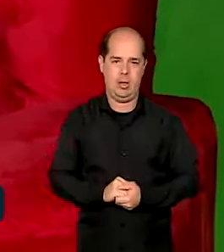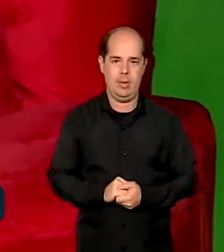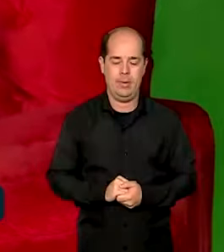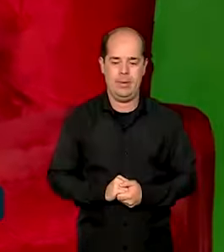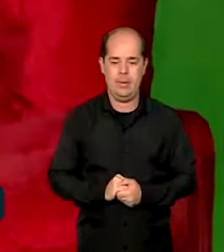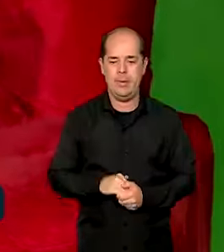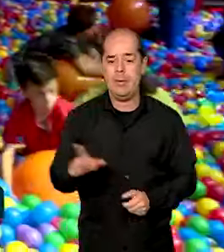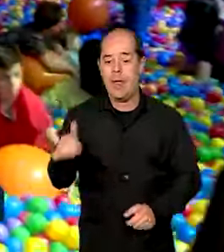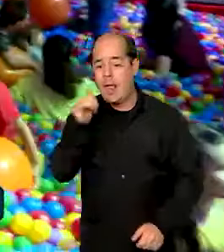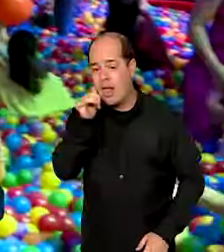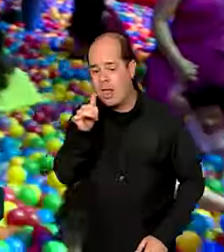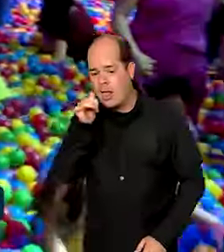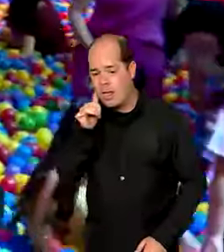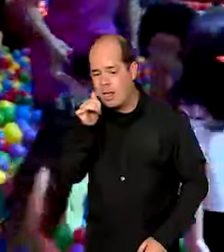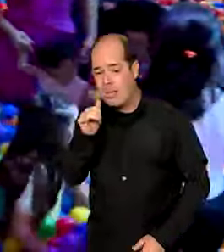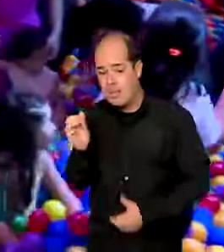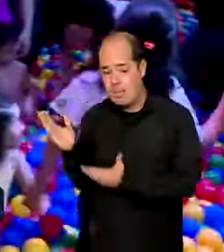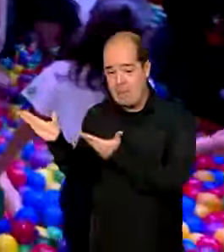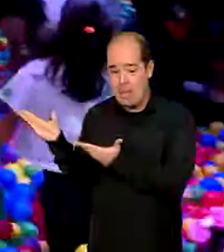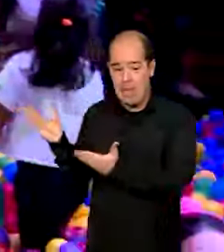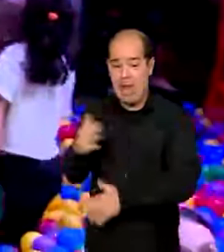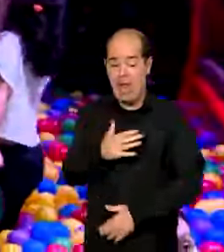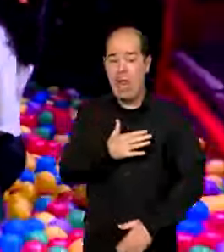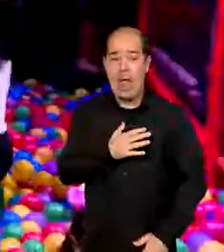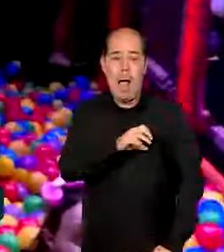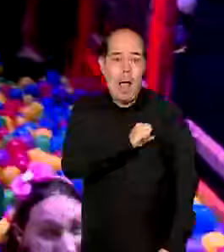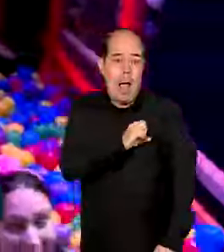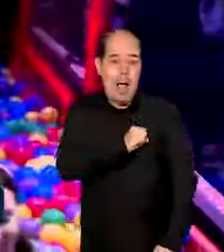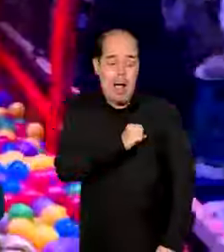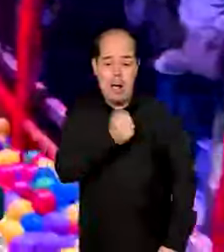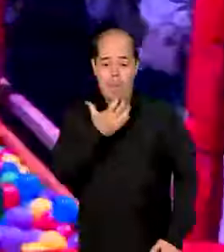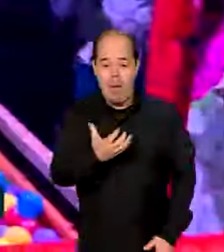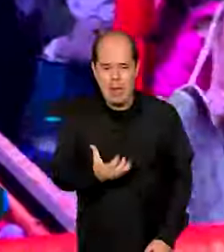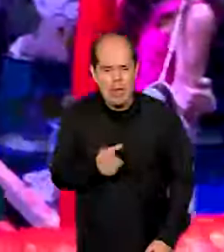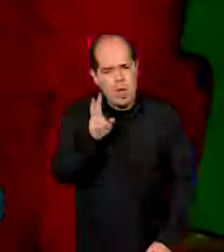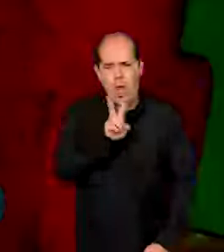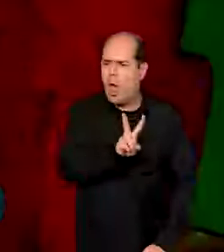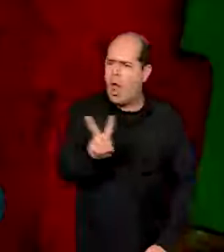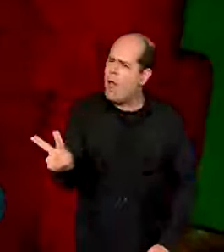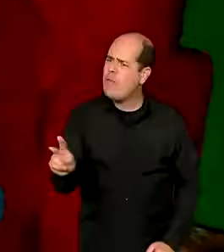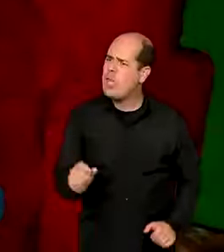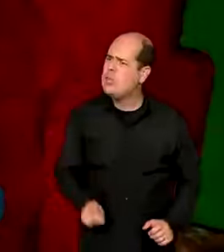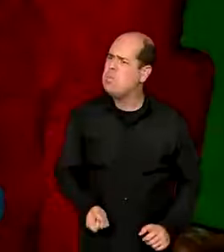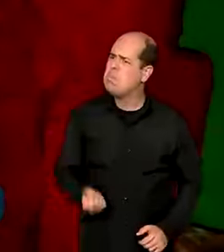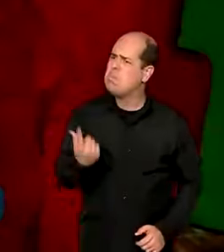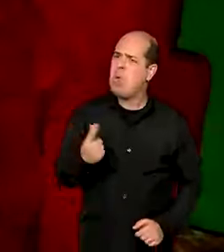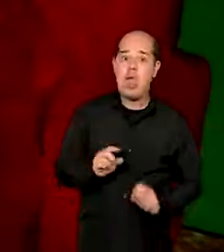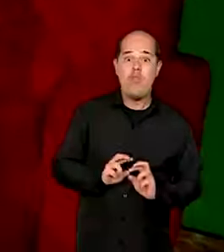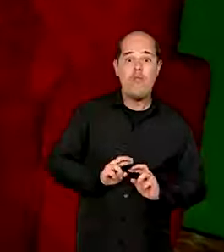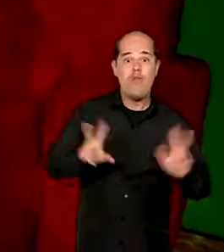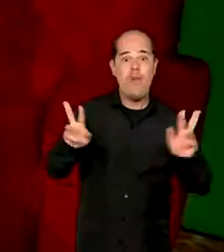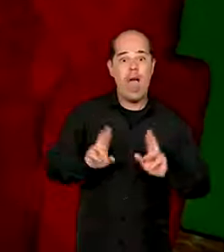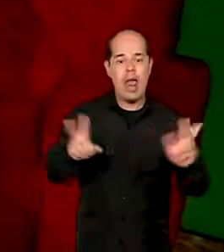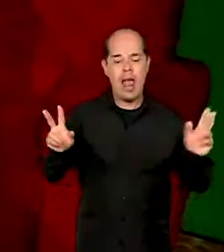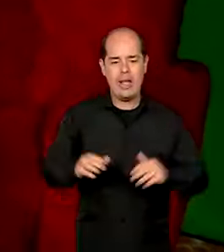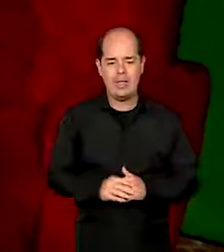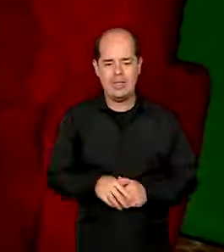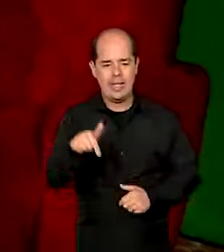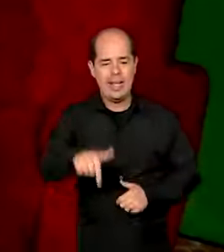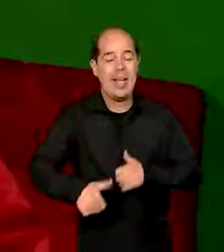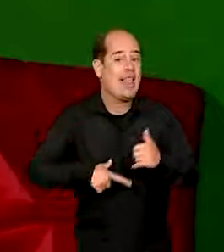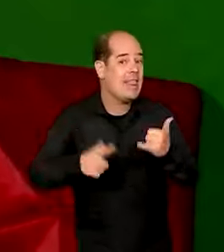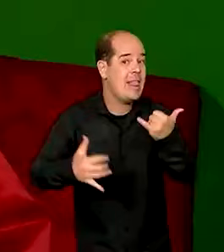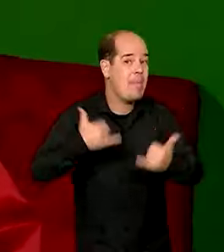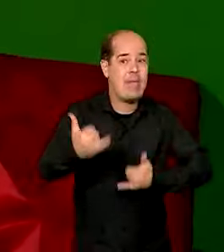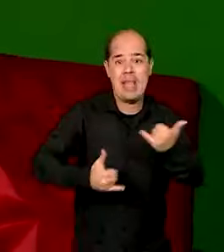ficou curiosa por encontrar essa festa bem diferente da que ela estava acostumada. Mas aqui tem muito mais brinquedo, eu acho muito melhor o Natal